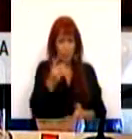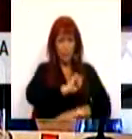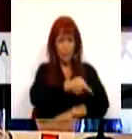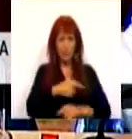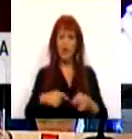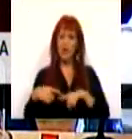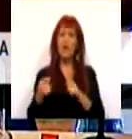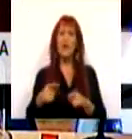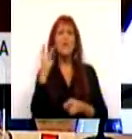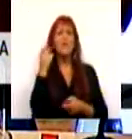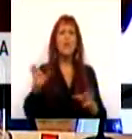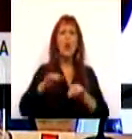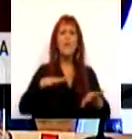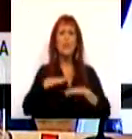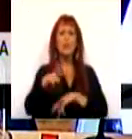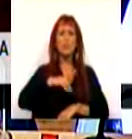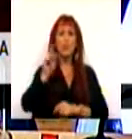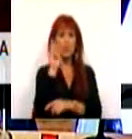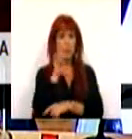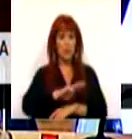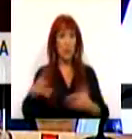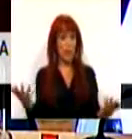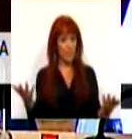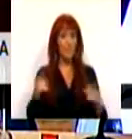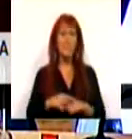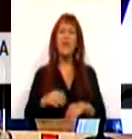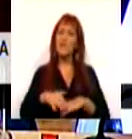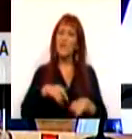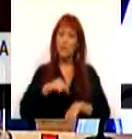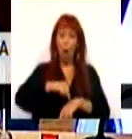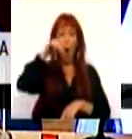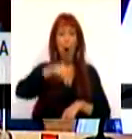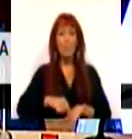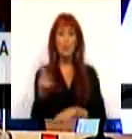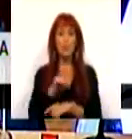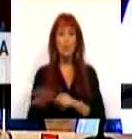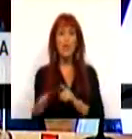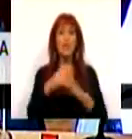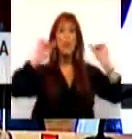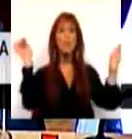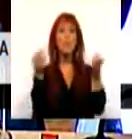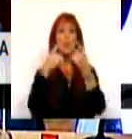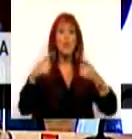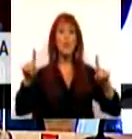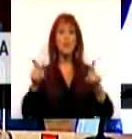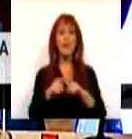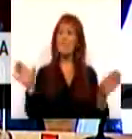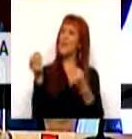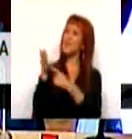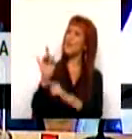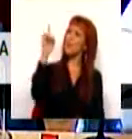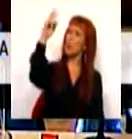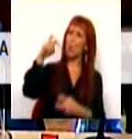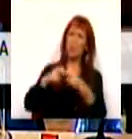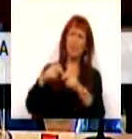que pretende revitalizar a rede portuguesa dos museus. Vamos fazê-lo já com o Museu Nacional da Música, que é, aliás, mais um exemplo de um